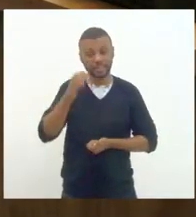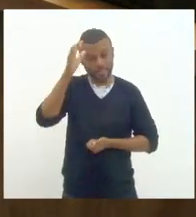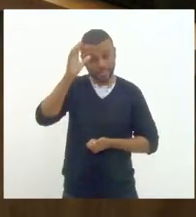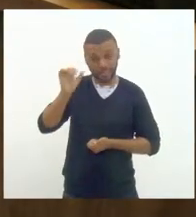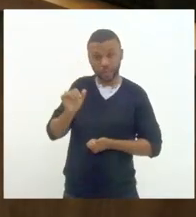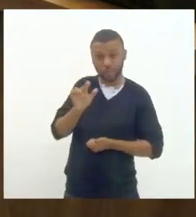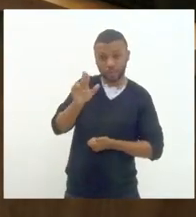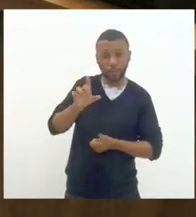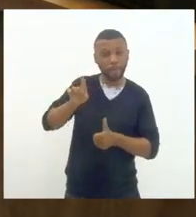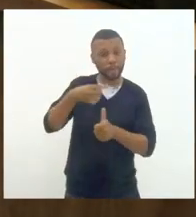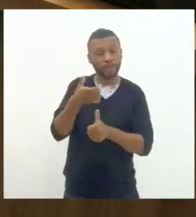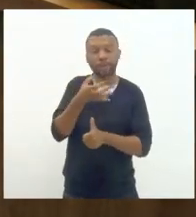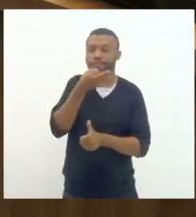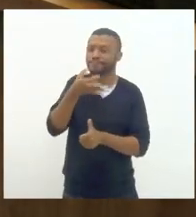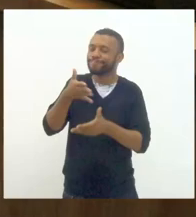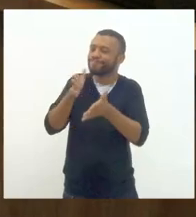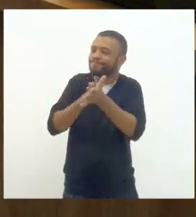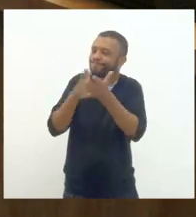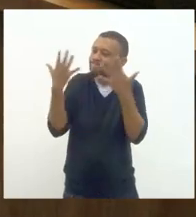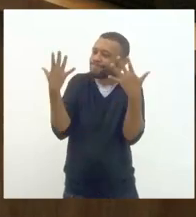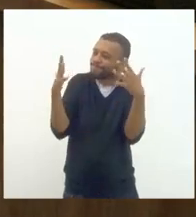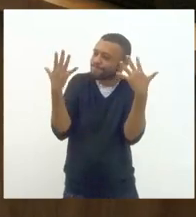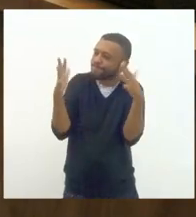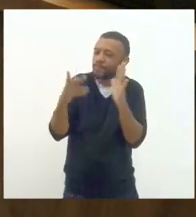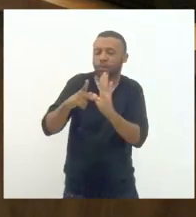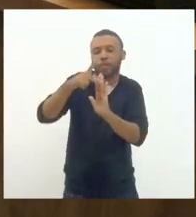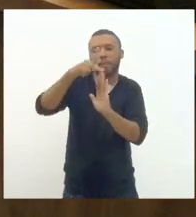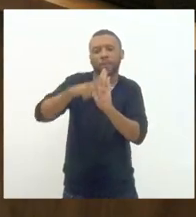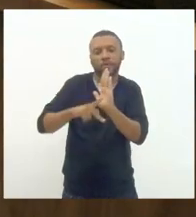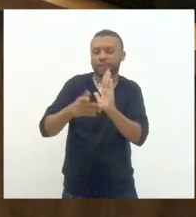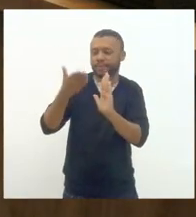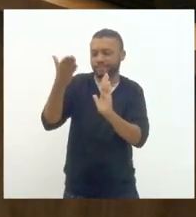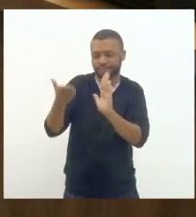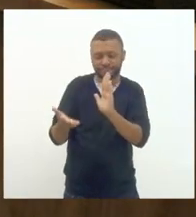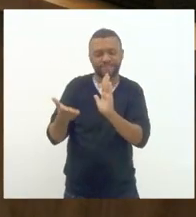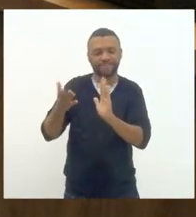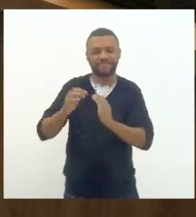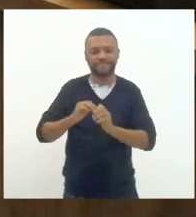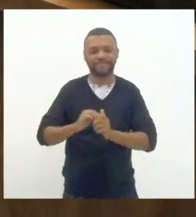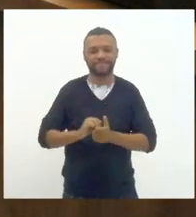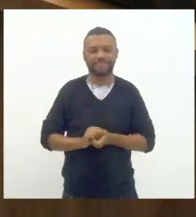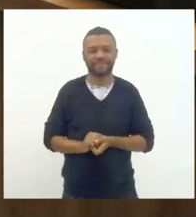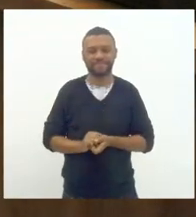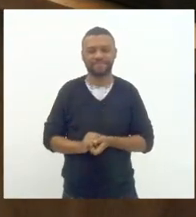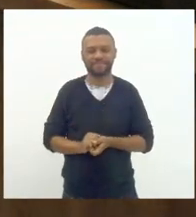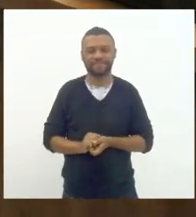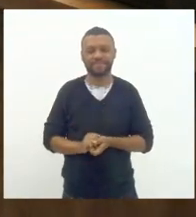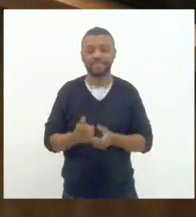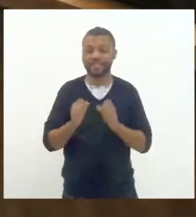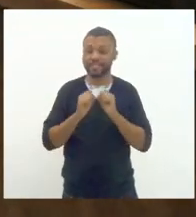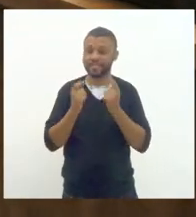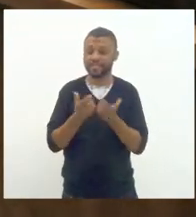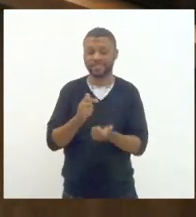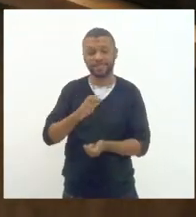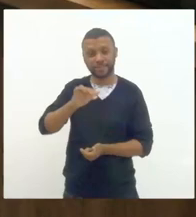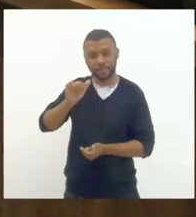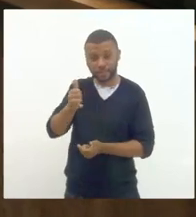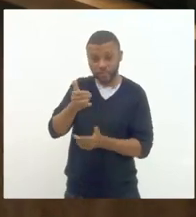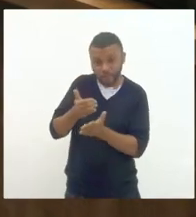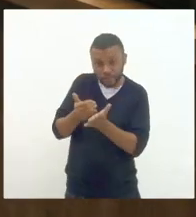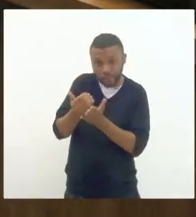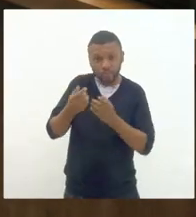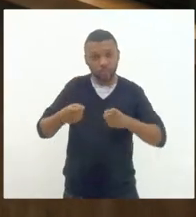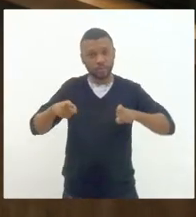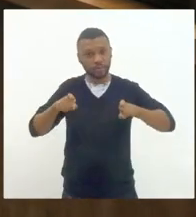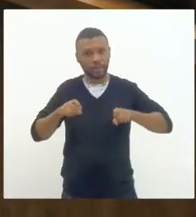quero elogiar bastante o projeto de Vossa Excelência. aqui na Alerj, desde o início do meu